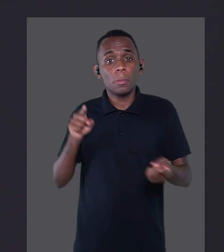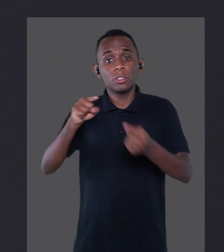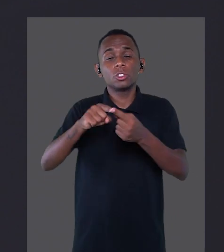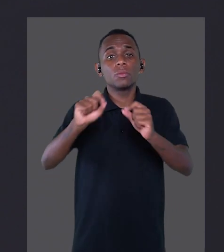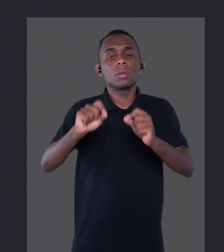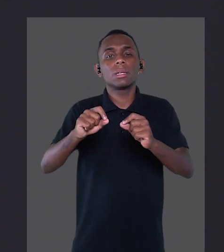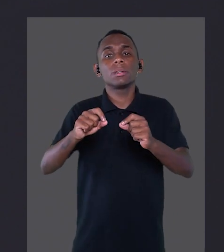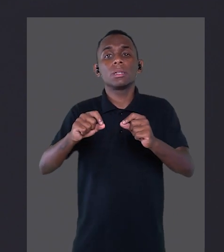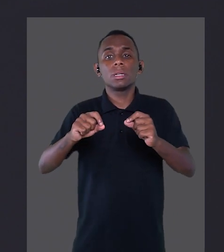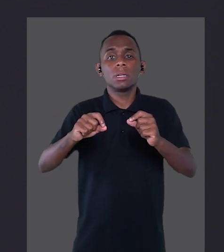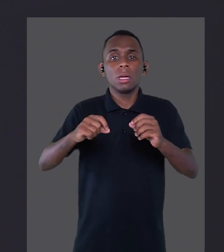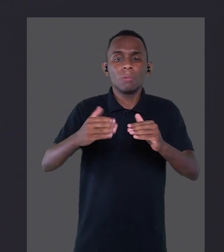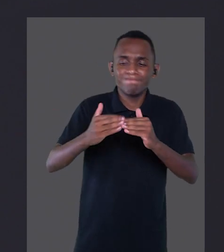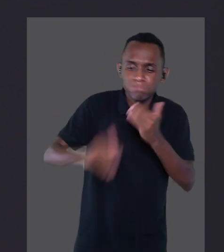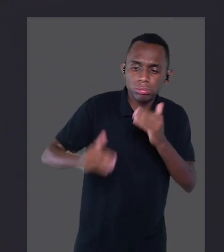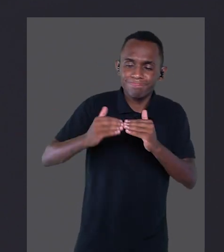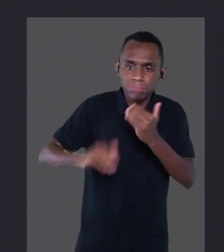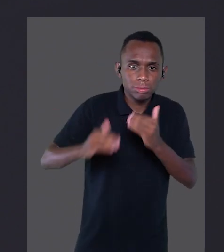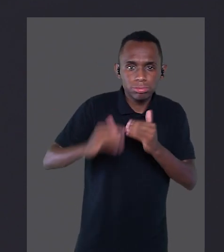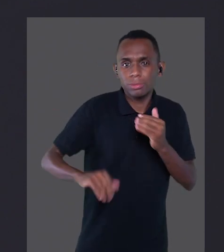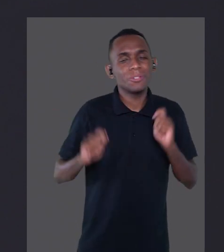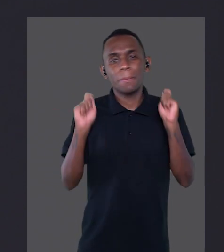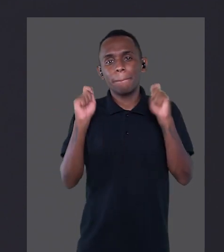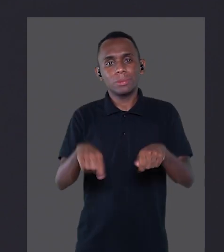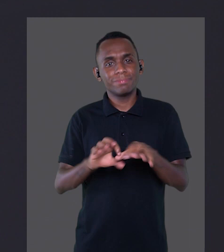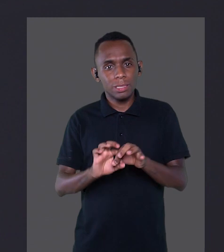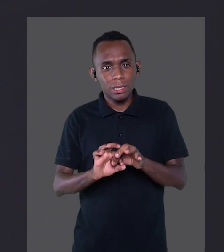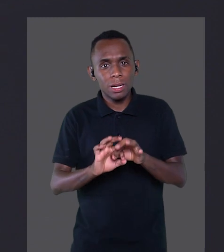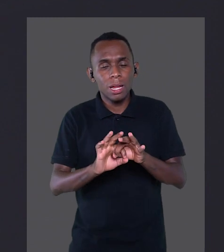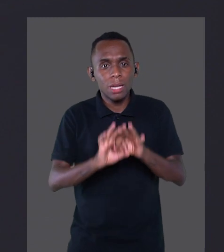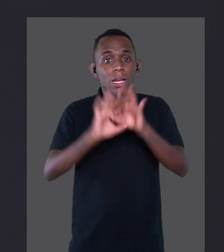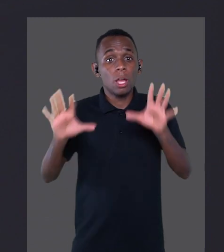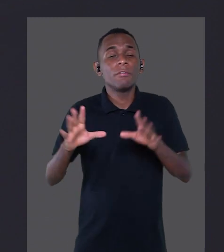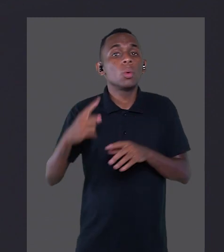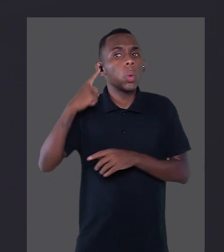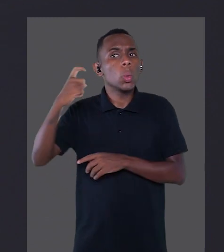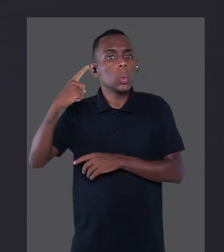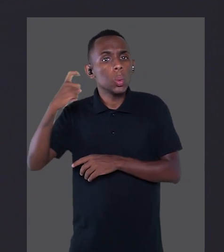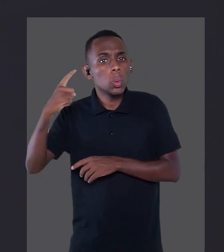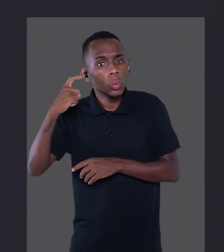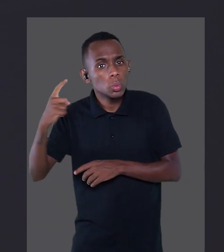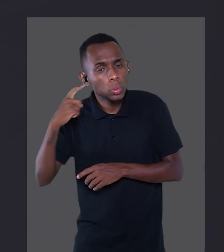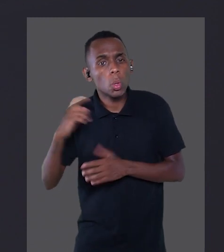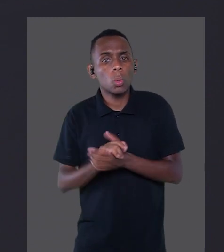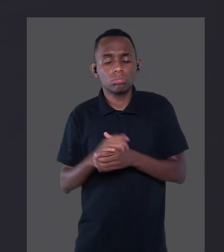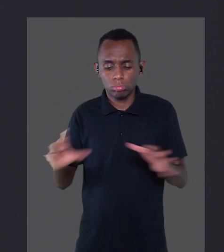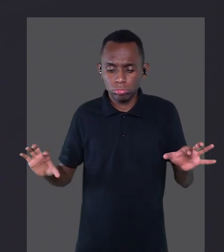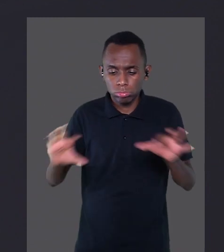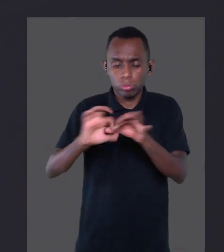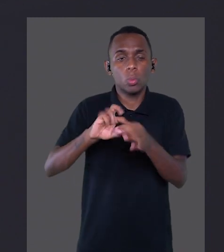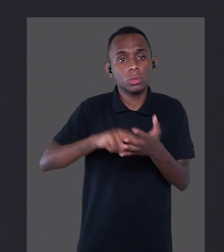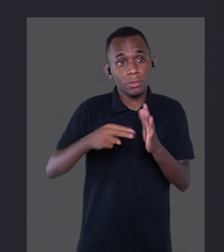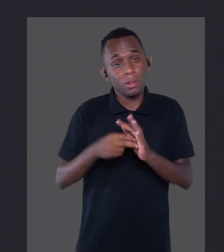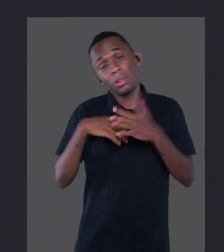esse atrito o tempo todo, de não permitir que o som puxasse o sentido. E uma